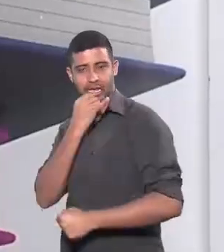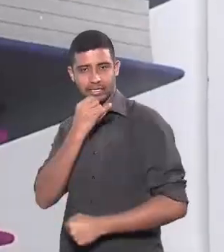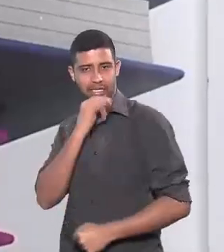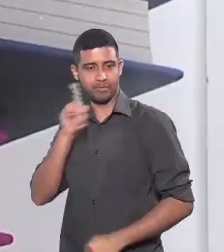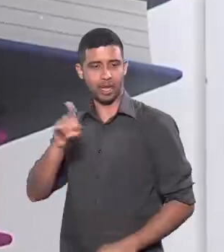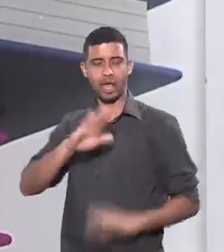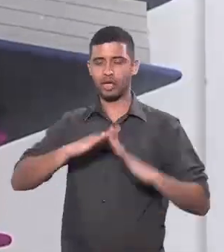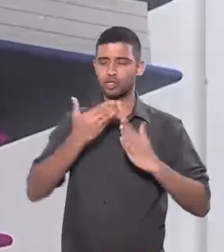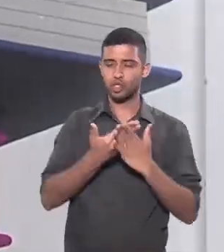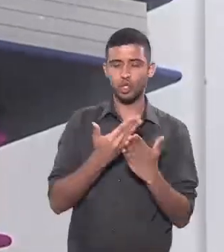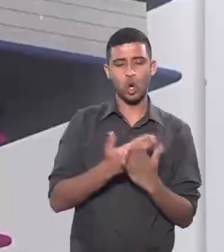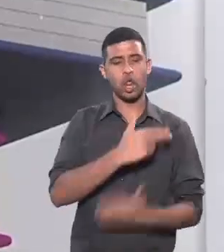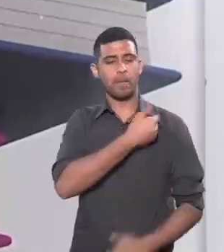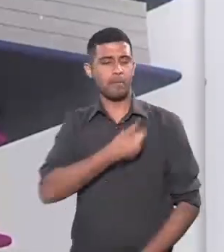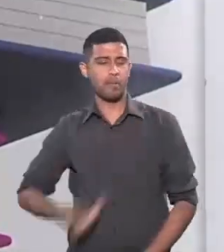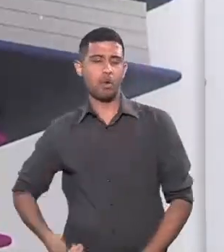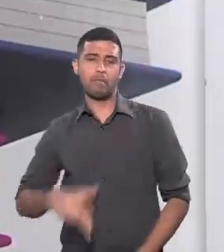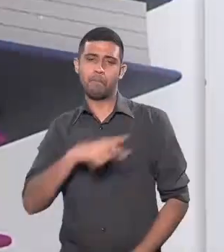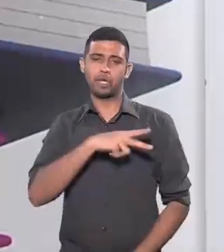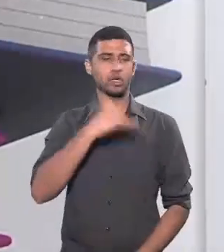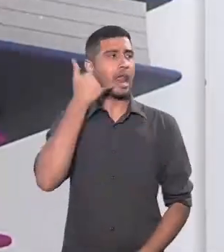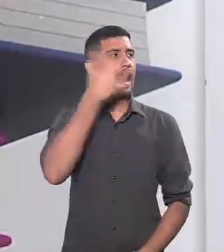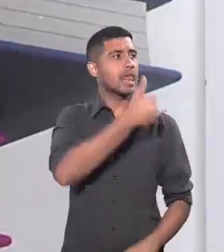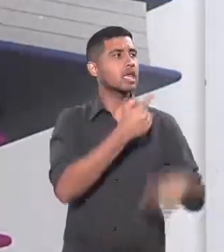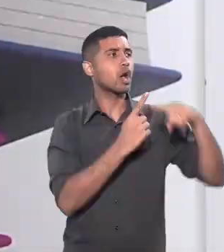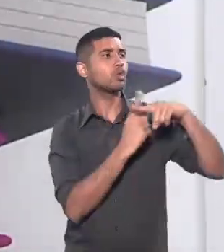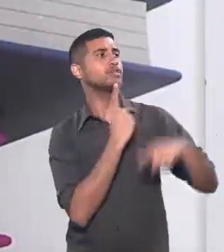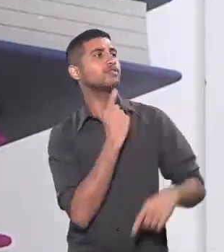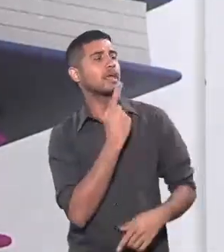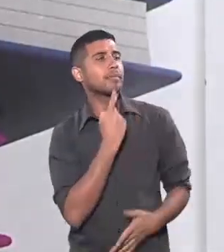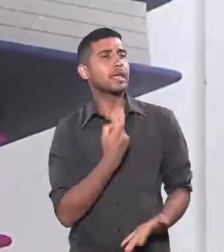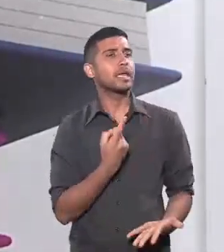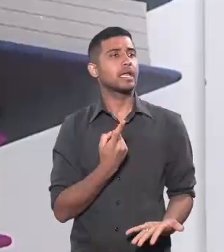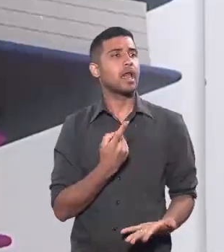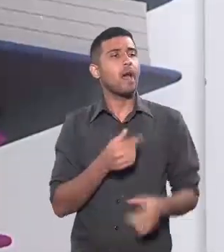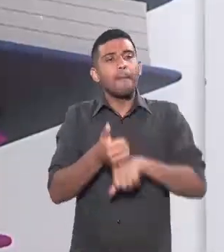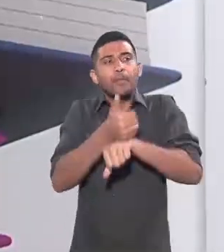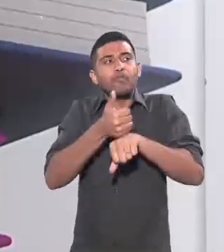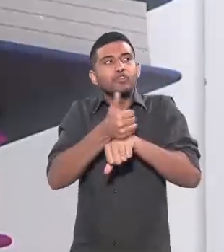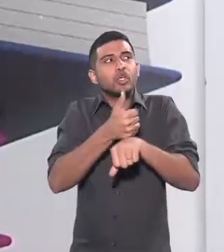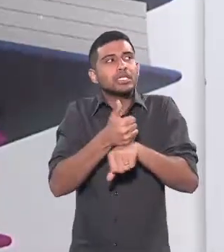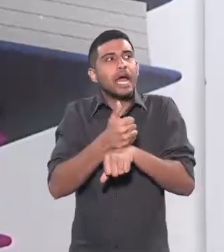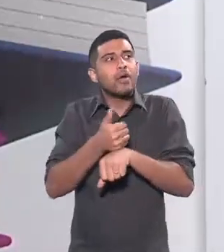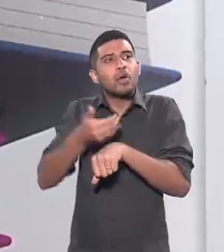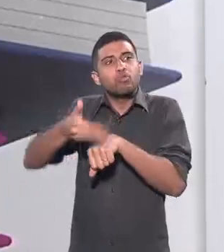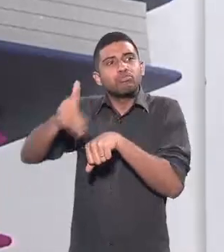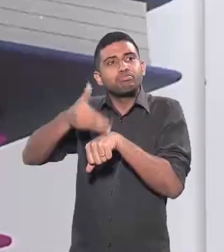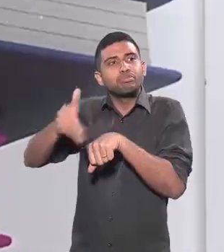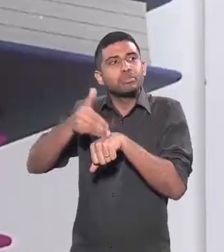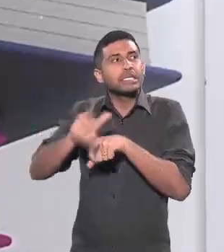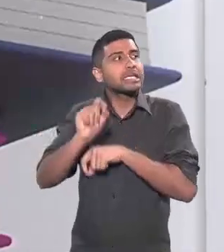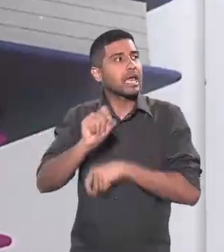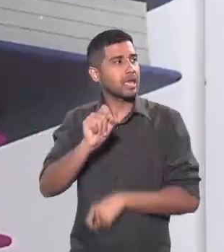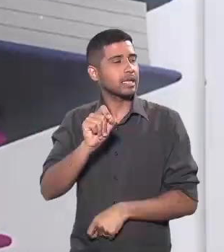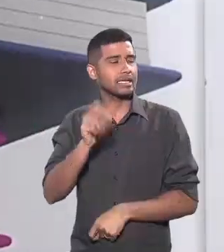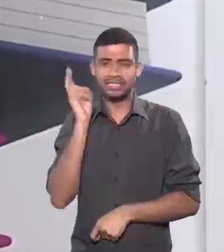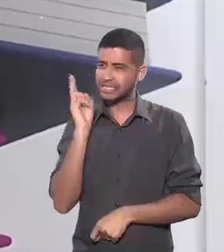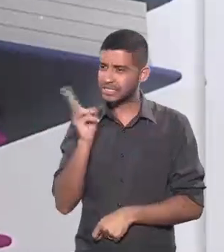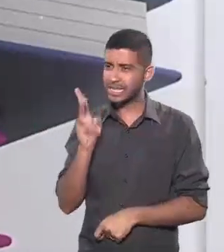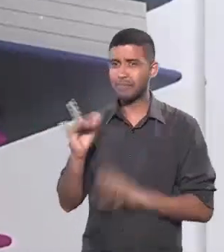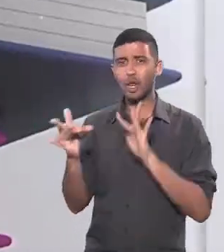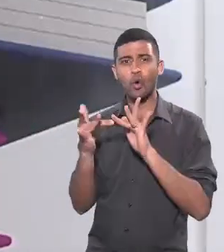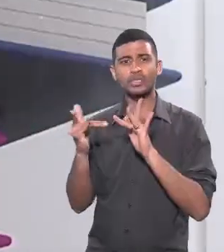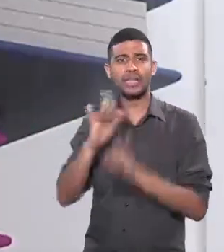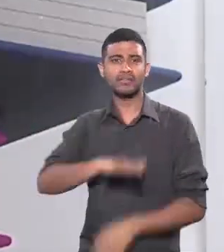entre em contato com a Cruz Vermelha ou com qualquer outra instituição, ele pergunta qual profissional preciso capacitar? Só o professor, aí eu sempre oriento, todos que têm contato